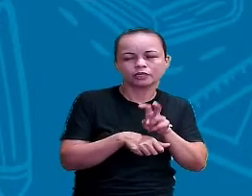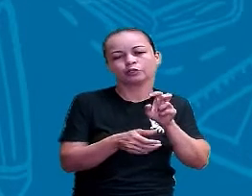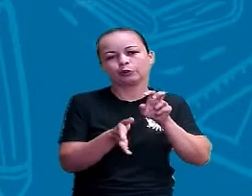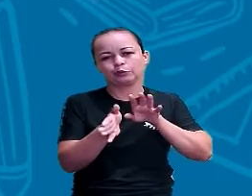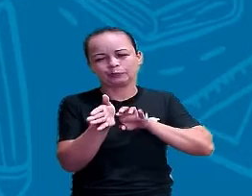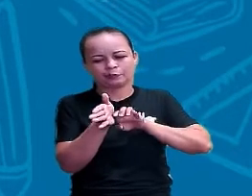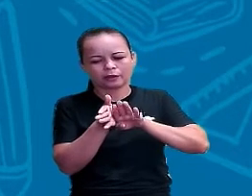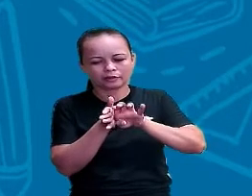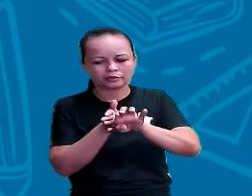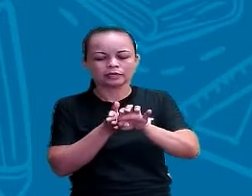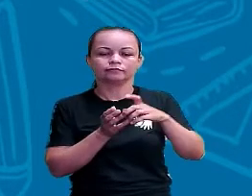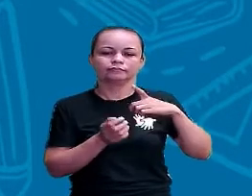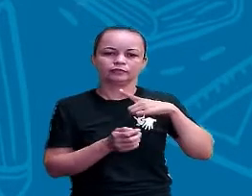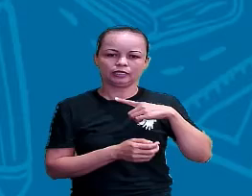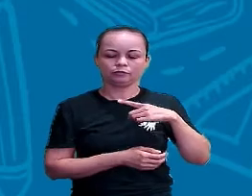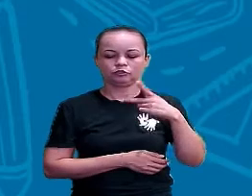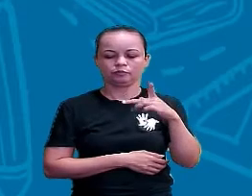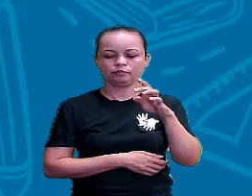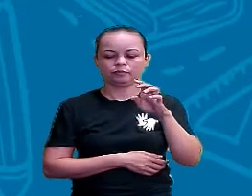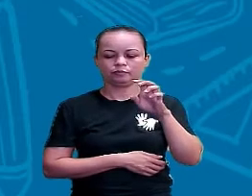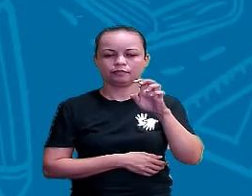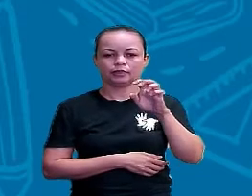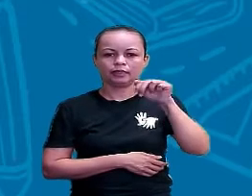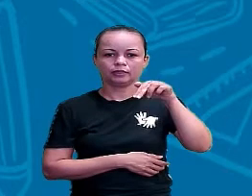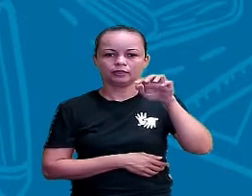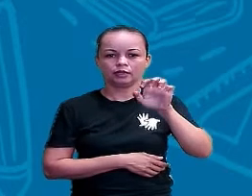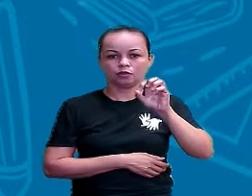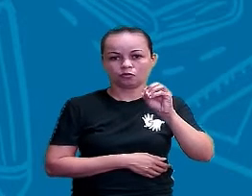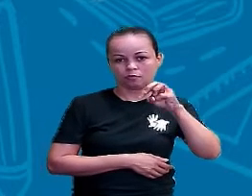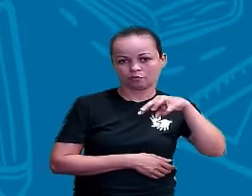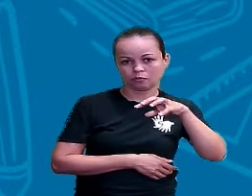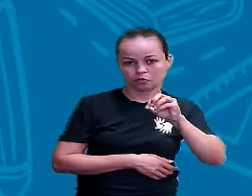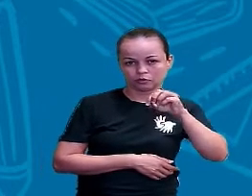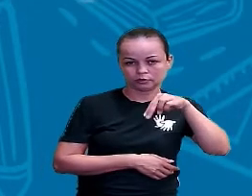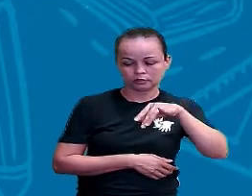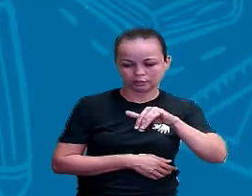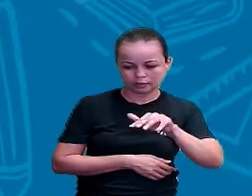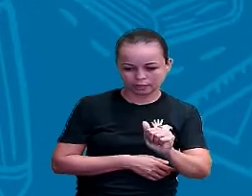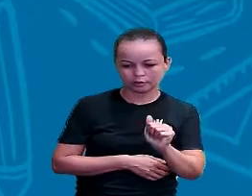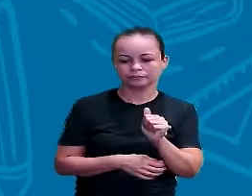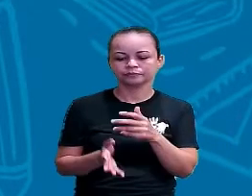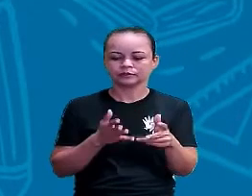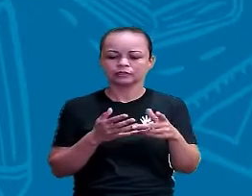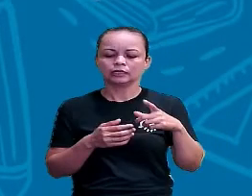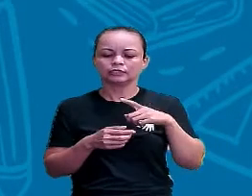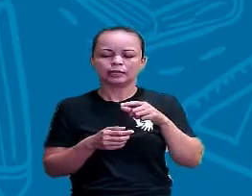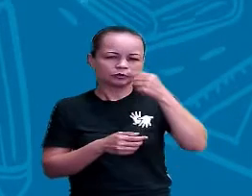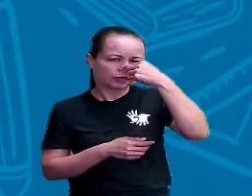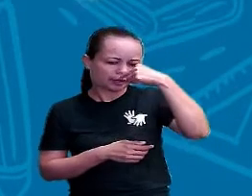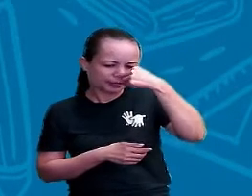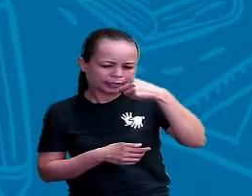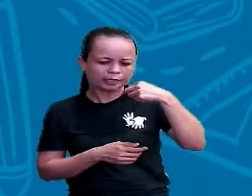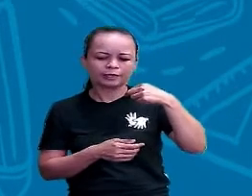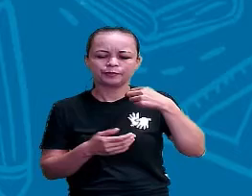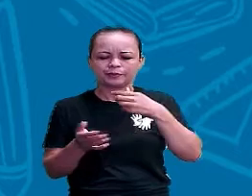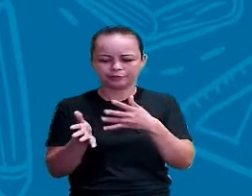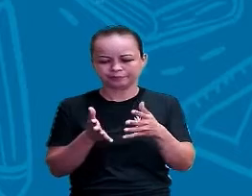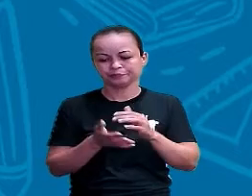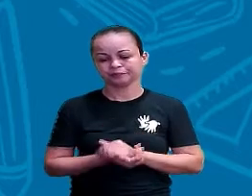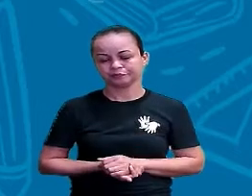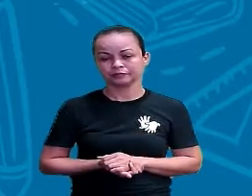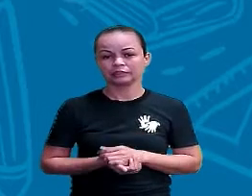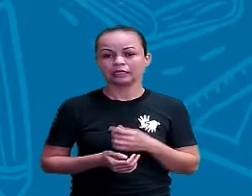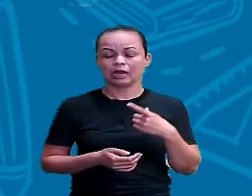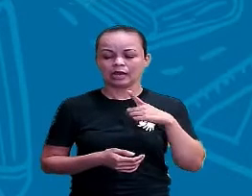temos a pneumonia, tá certo? E temos a gripe, né? E dentro das doenças alérgicas, a gente vai ter a